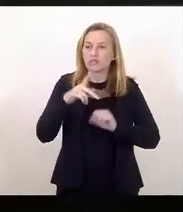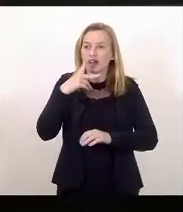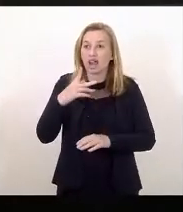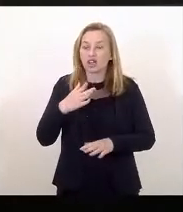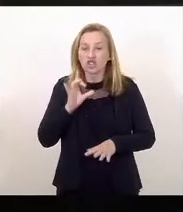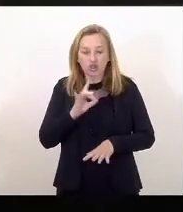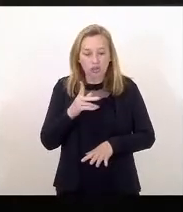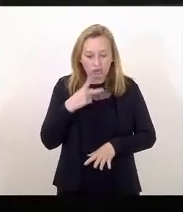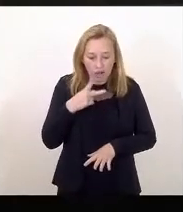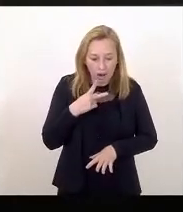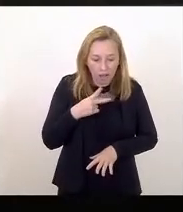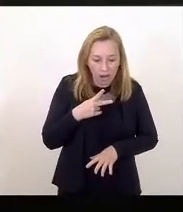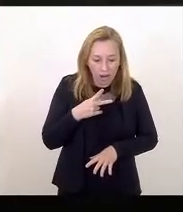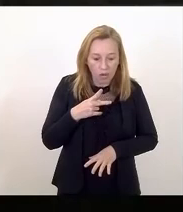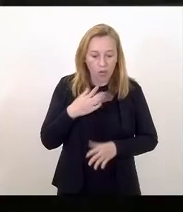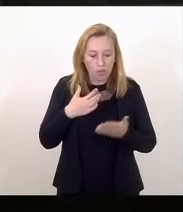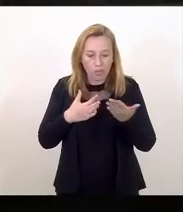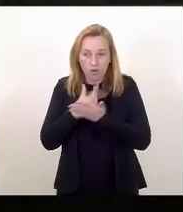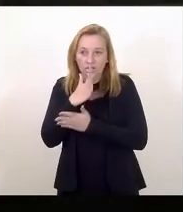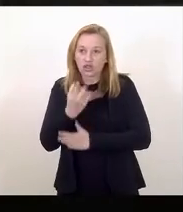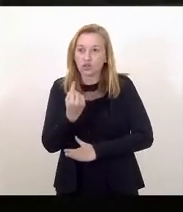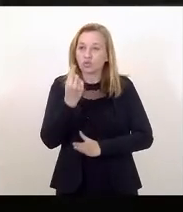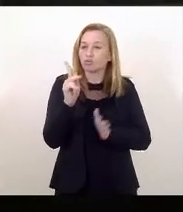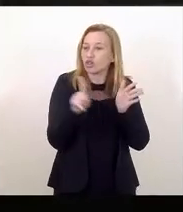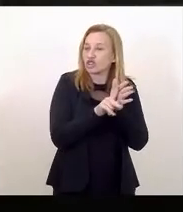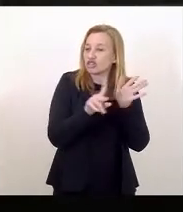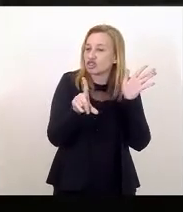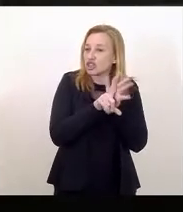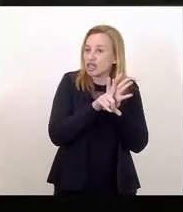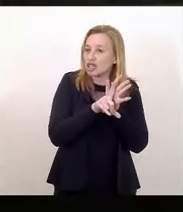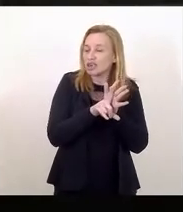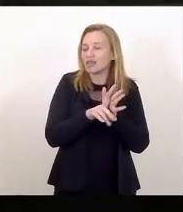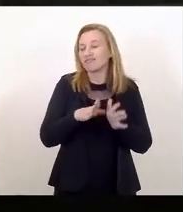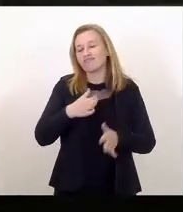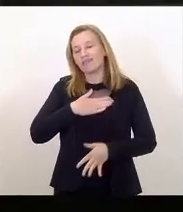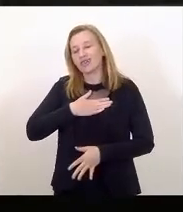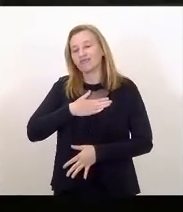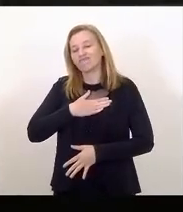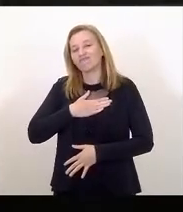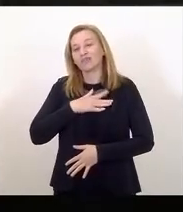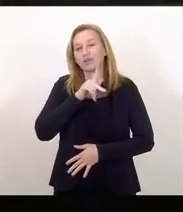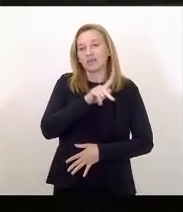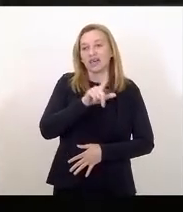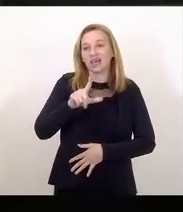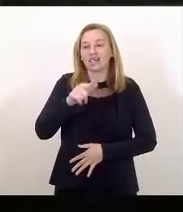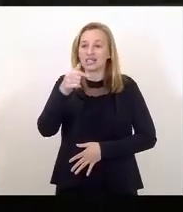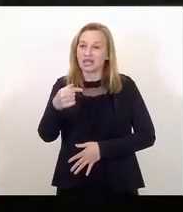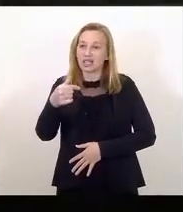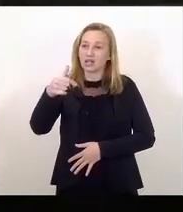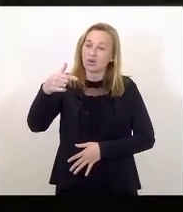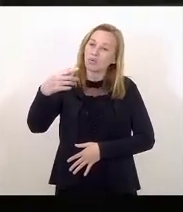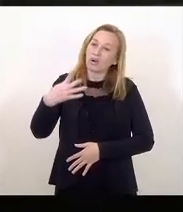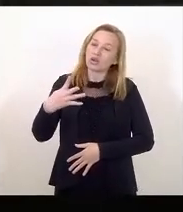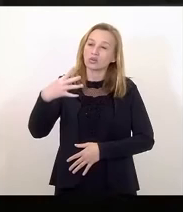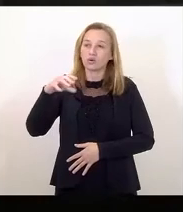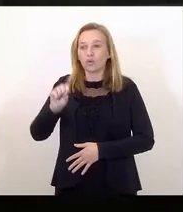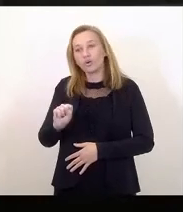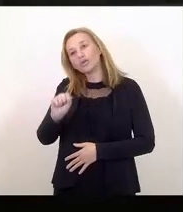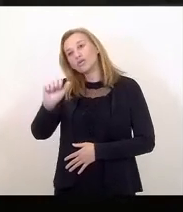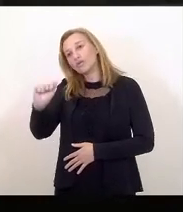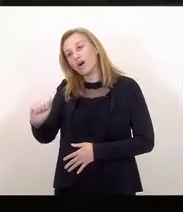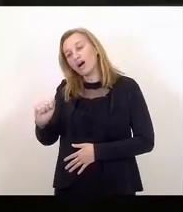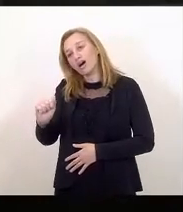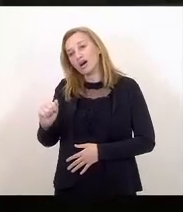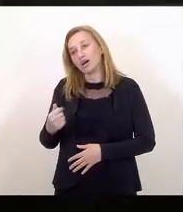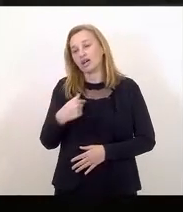me manifestar com a aprovação de um projeto de lei de minha autoria, PL 748A. Eu sou